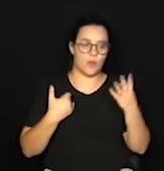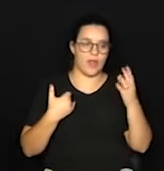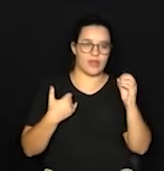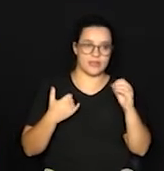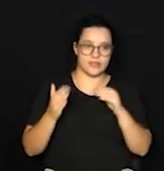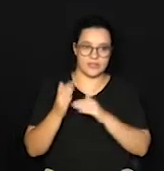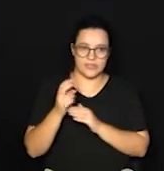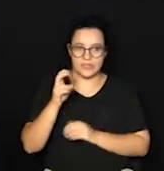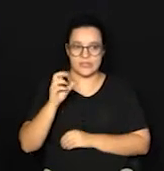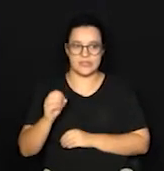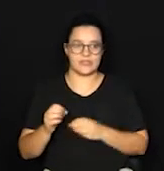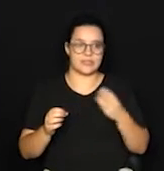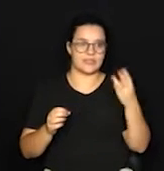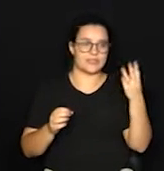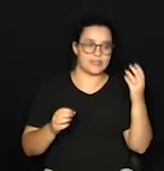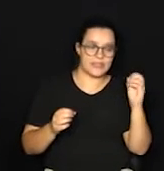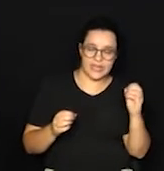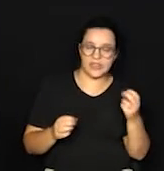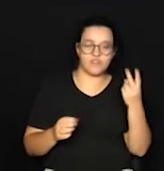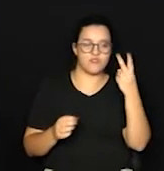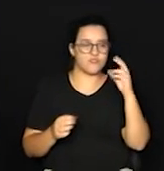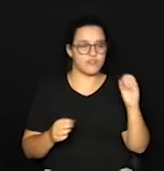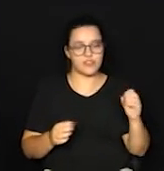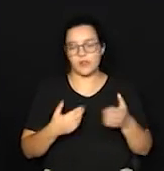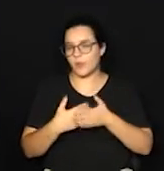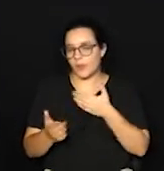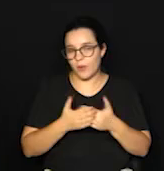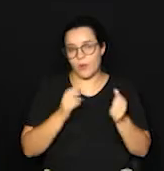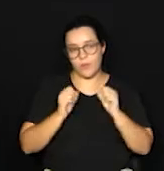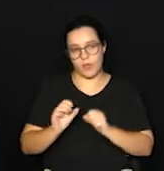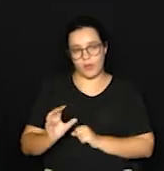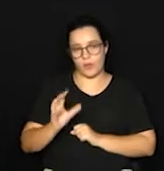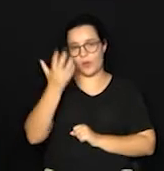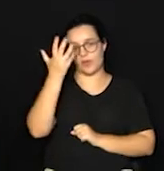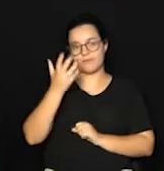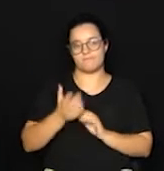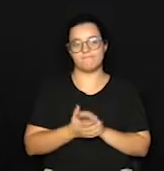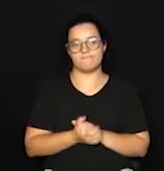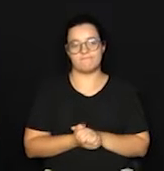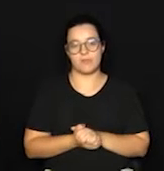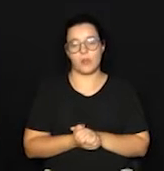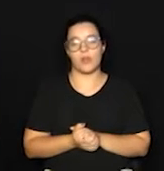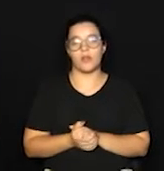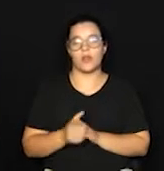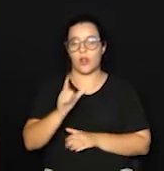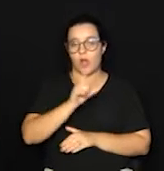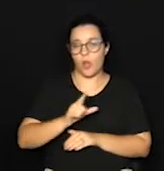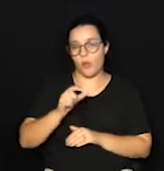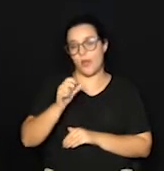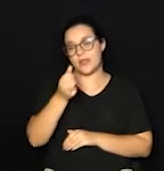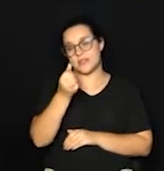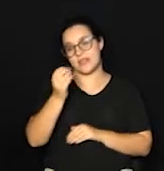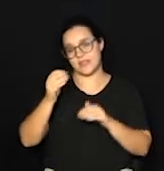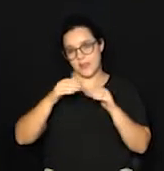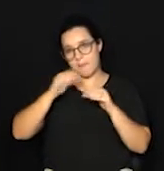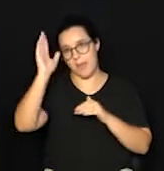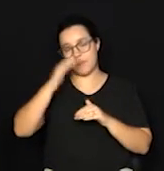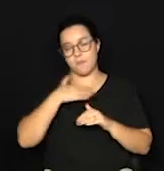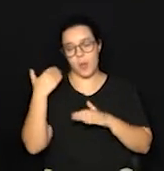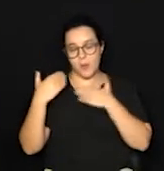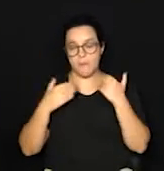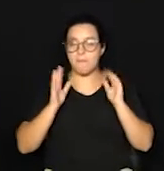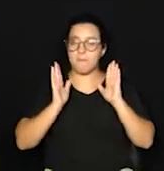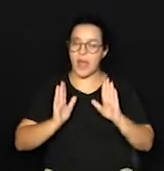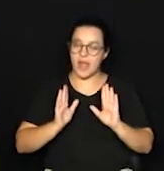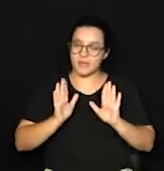entre 30 e 40, entre 20 e 30 acontece a doença. A maior faixa etária é acima dos 60 anos, mas é uma doença